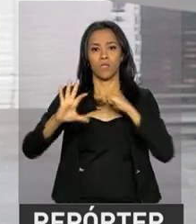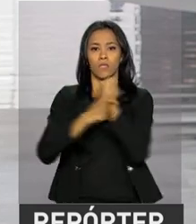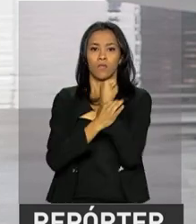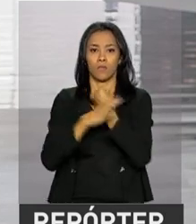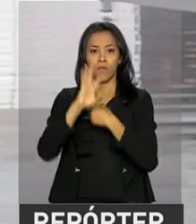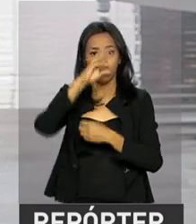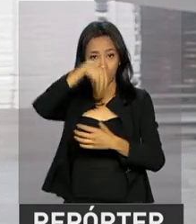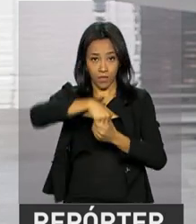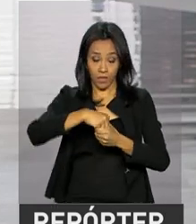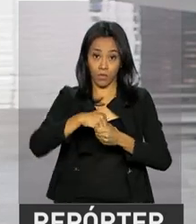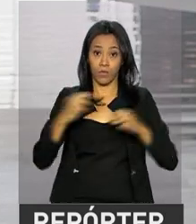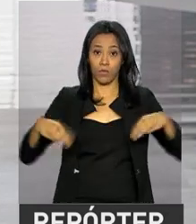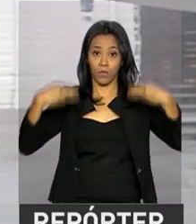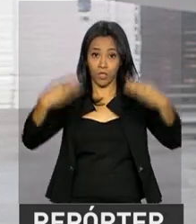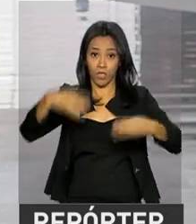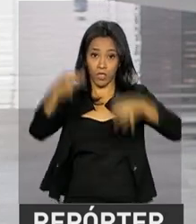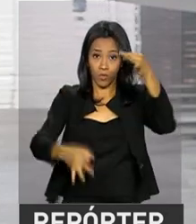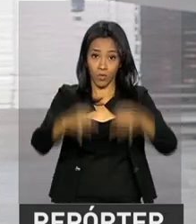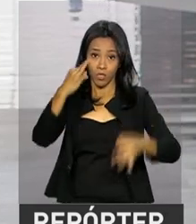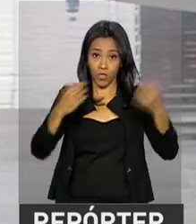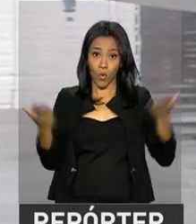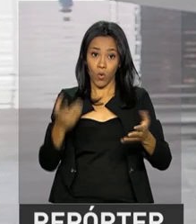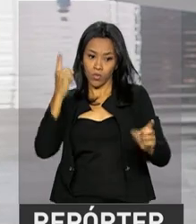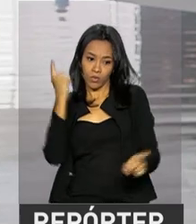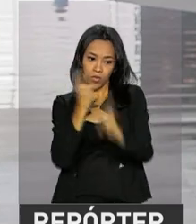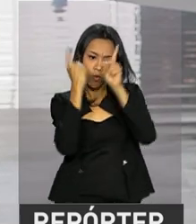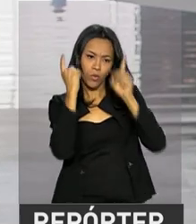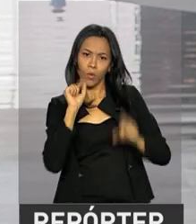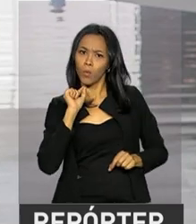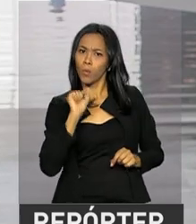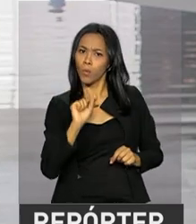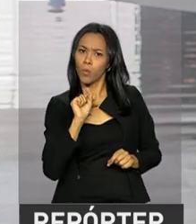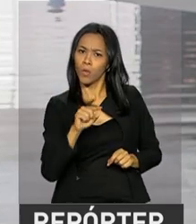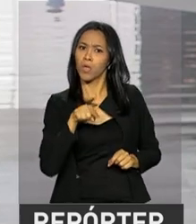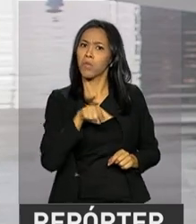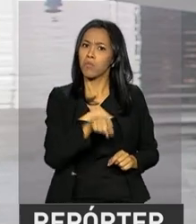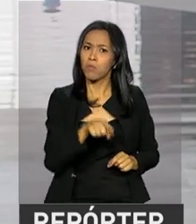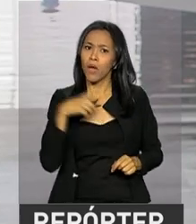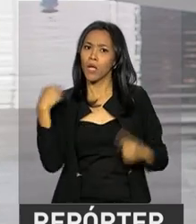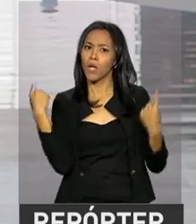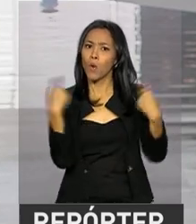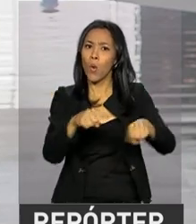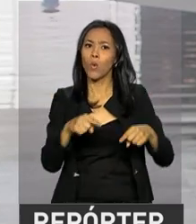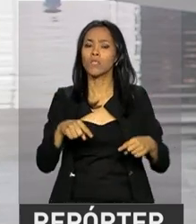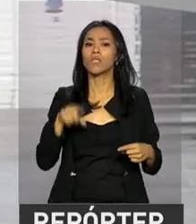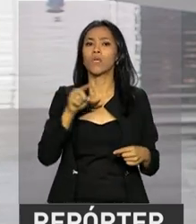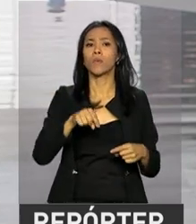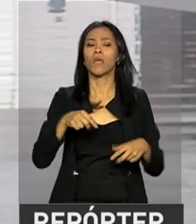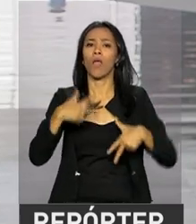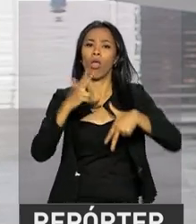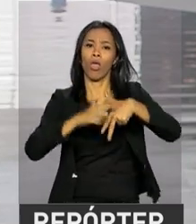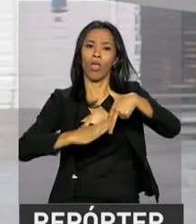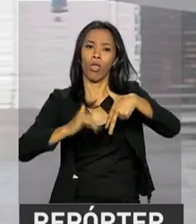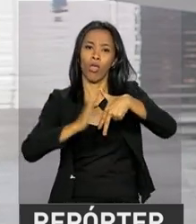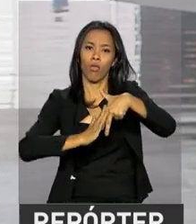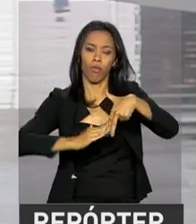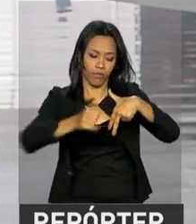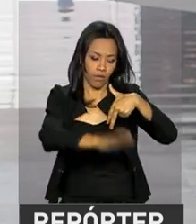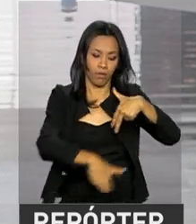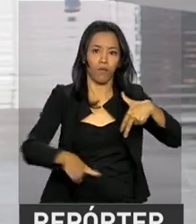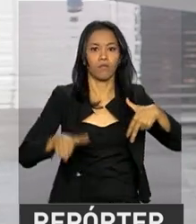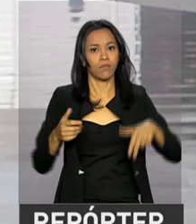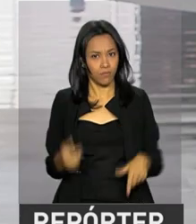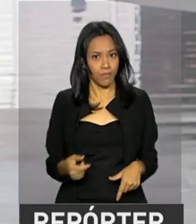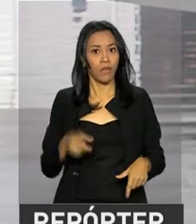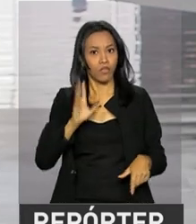da justiça deflagrou hoje uma operação nos da infância para combater a pedofilia no país estão sendo cumpridos